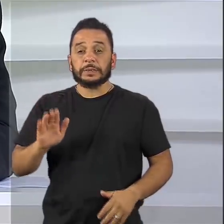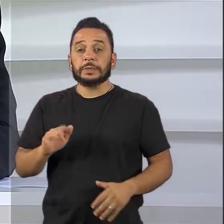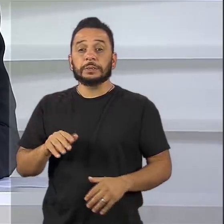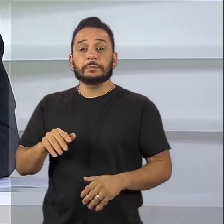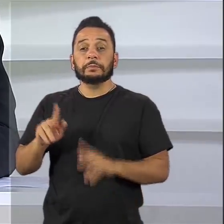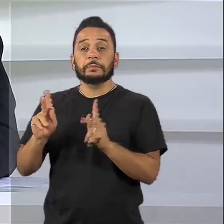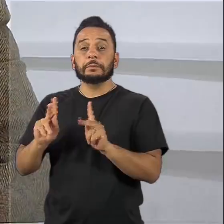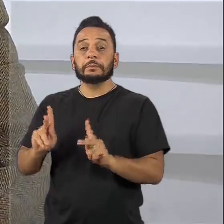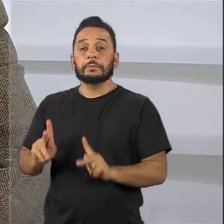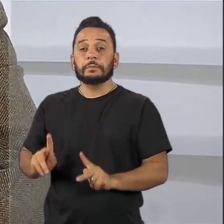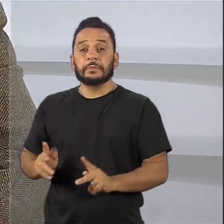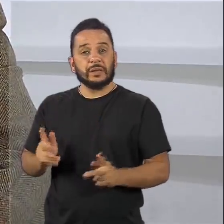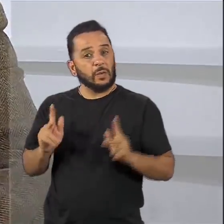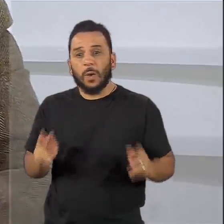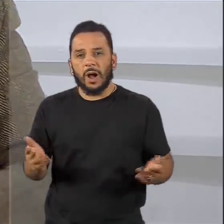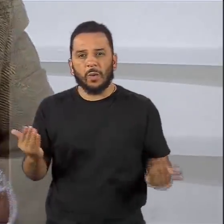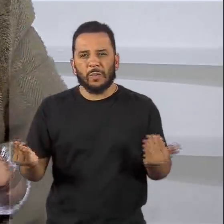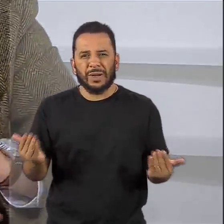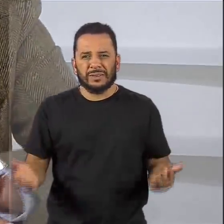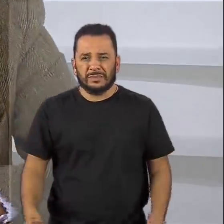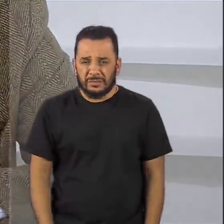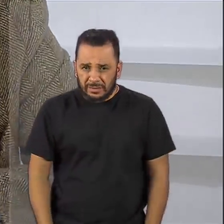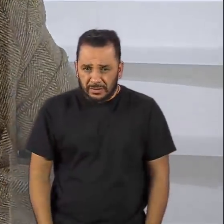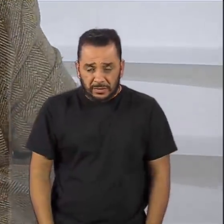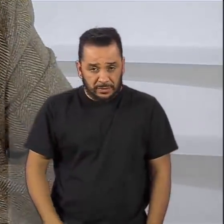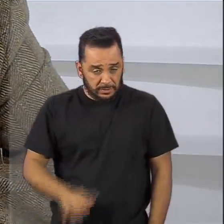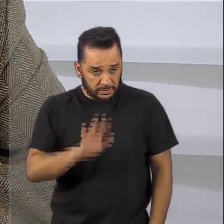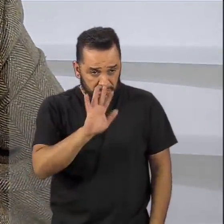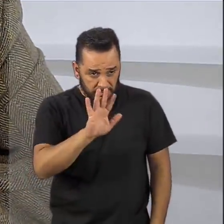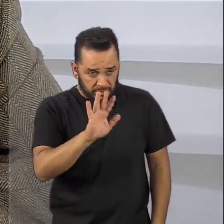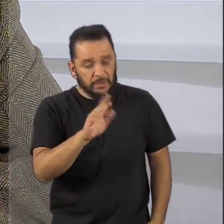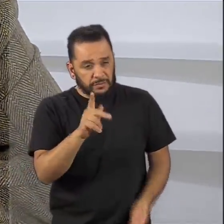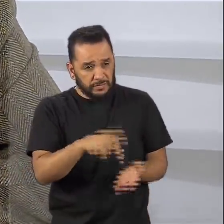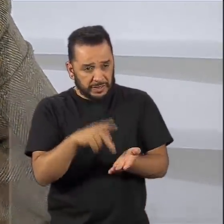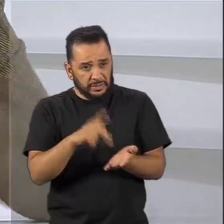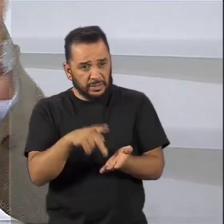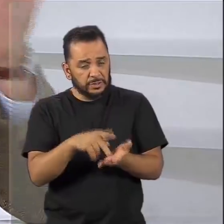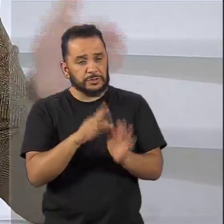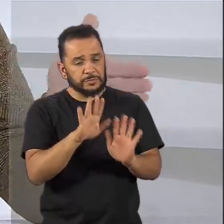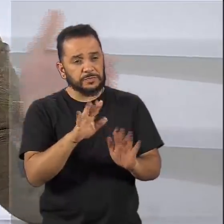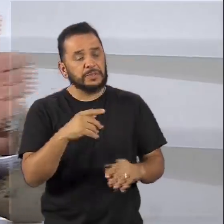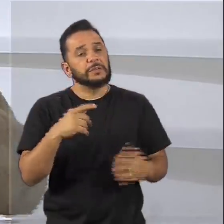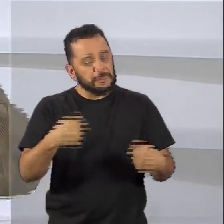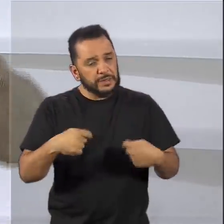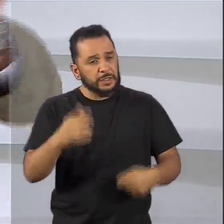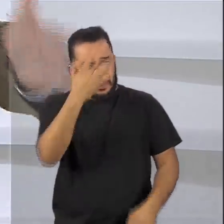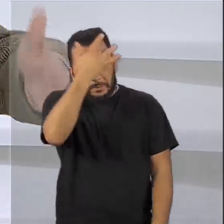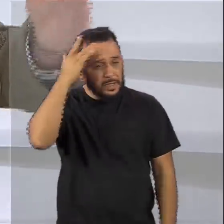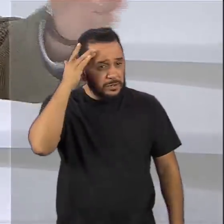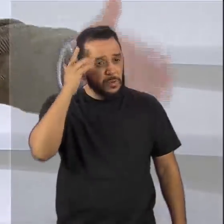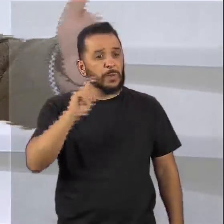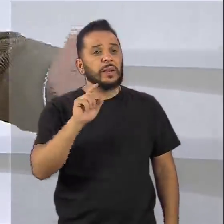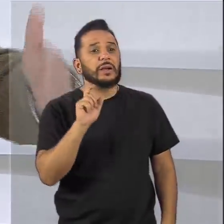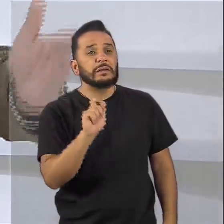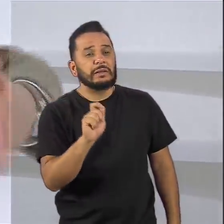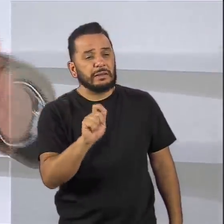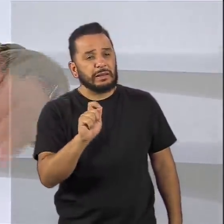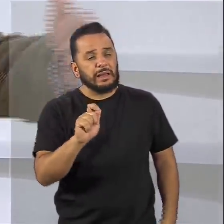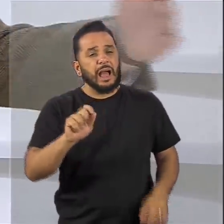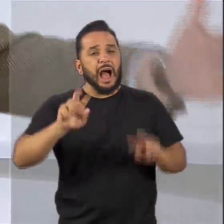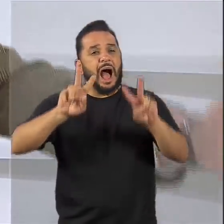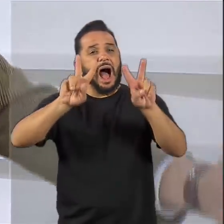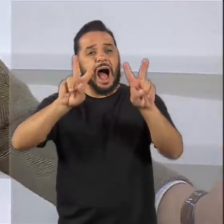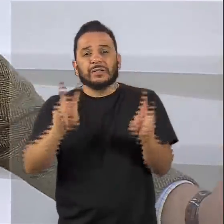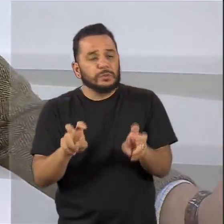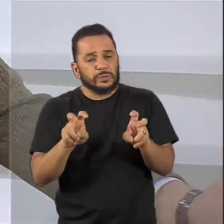nossas frustrações nessa primeira rodada de debate é que você não tem alguém que esteja se endereçando aos assuntos que são